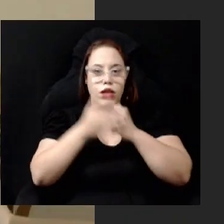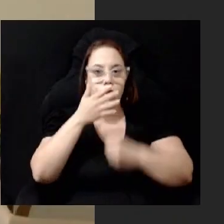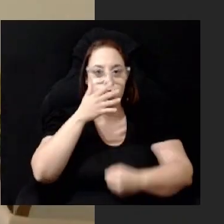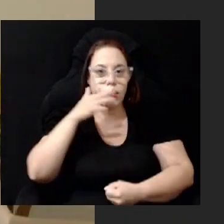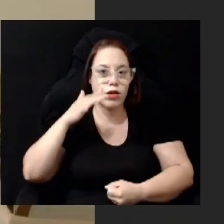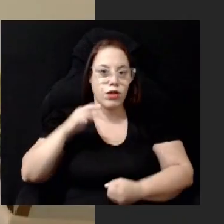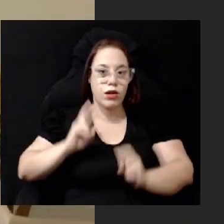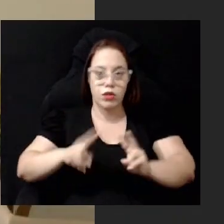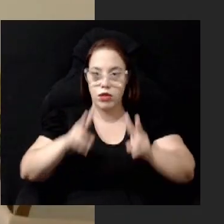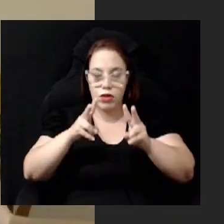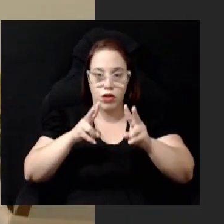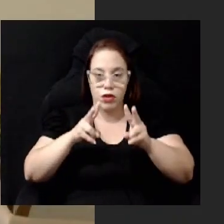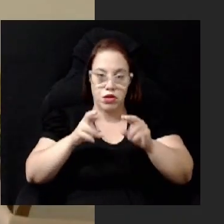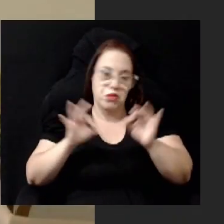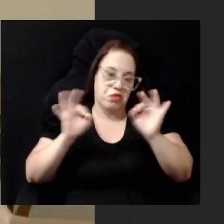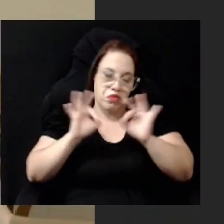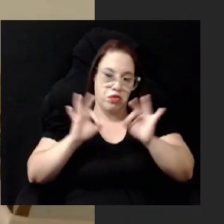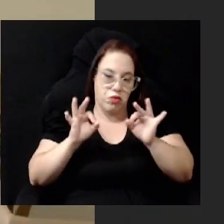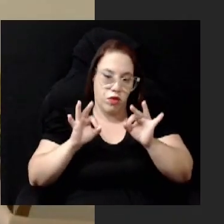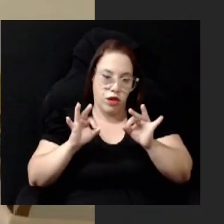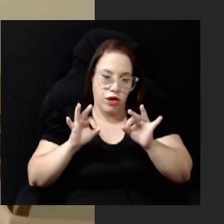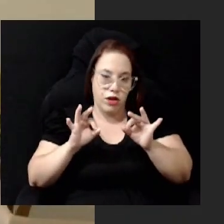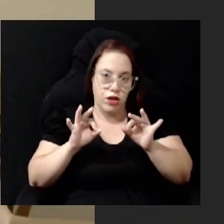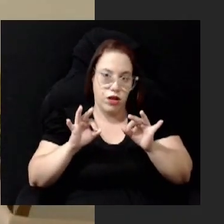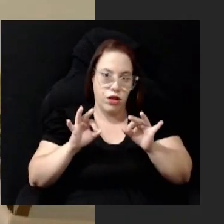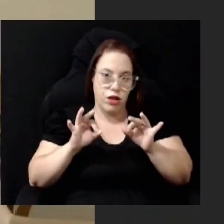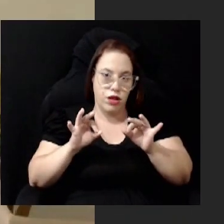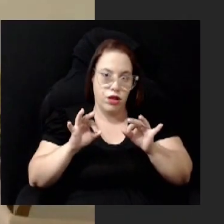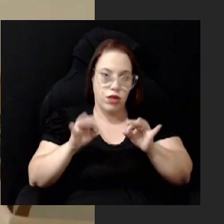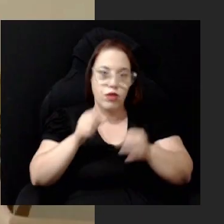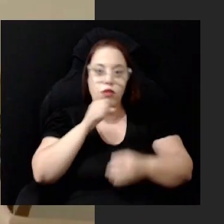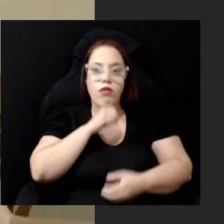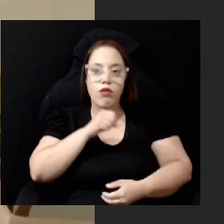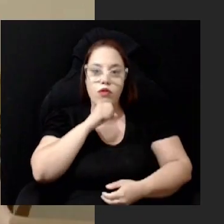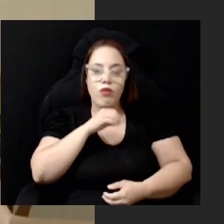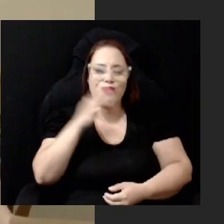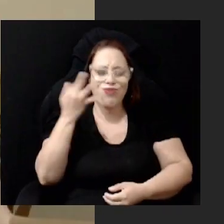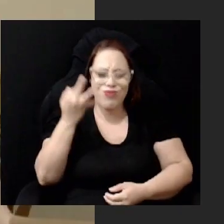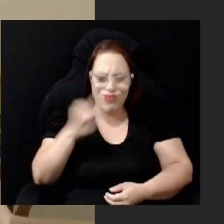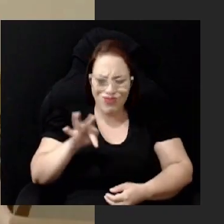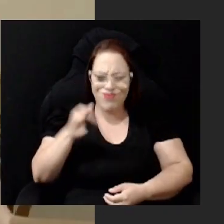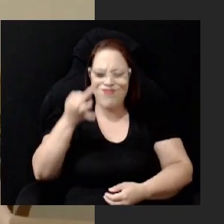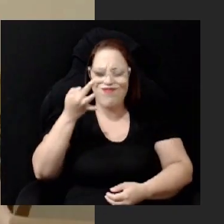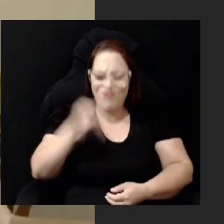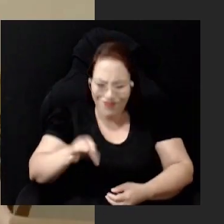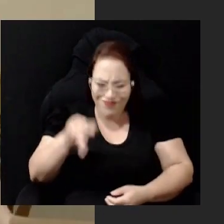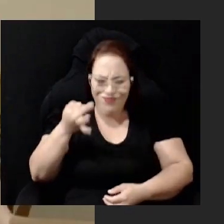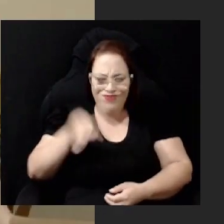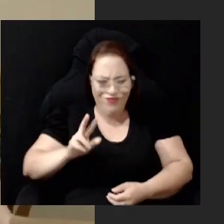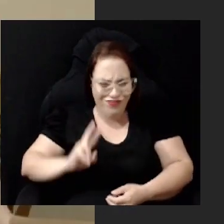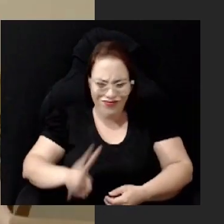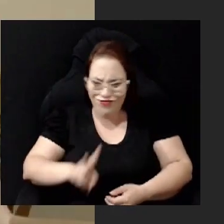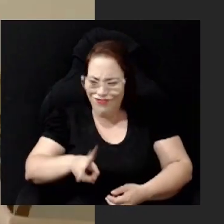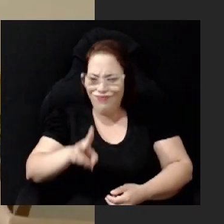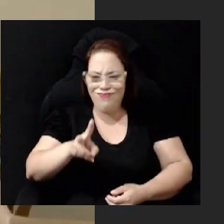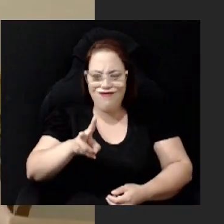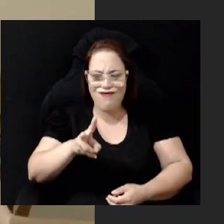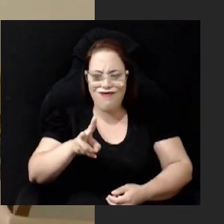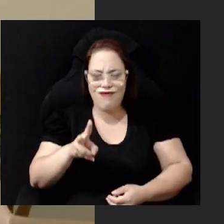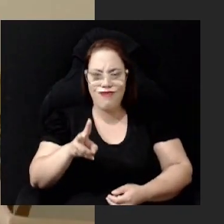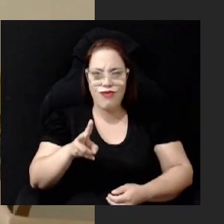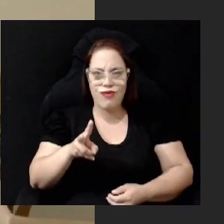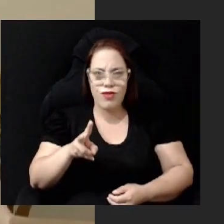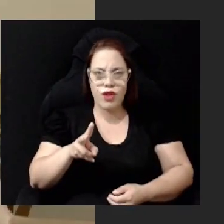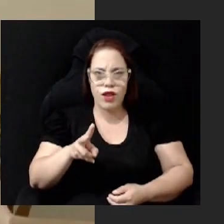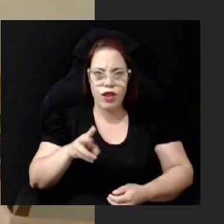Basicamente, nas crianças, segue o mesmo padrão dos adultos ou dos mais idosos. A dor vai ser o mais frequente, e